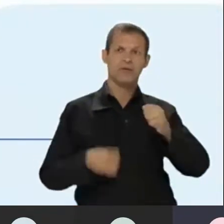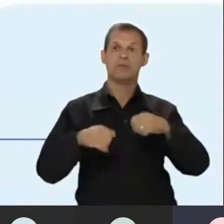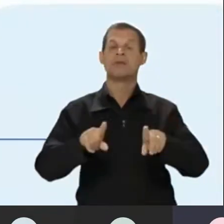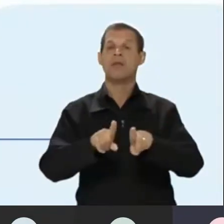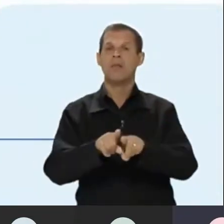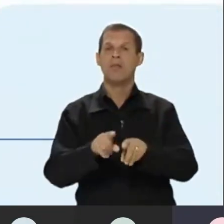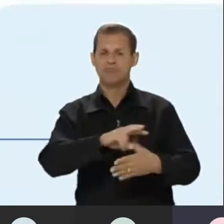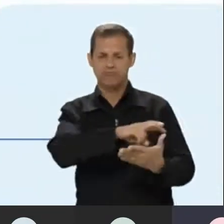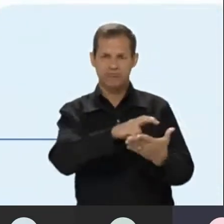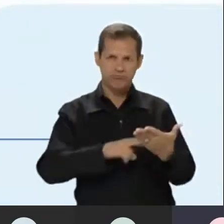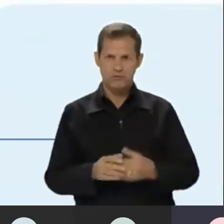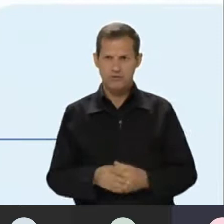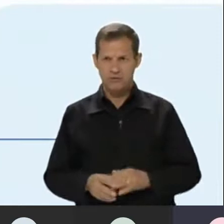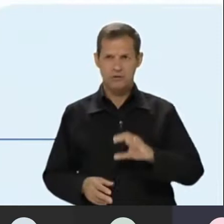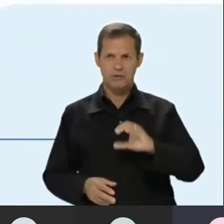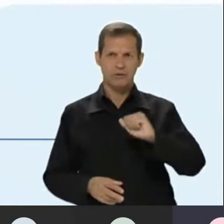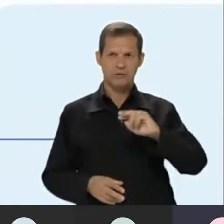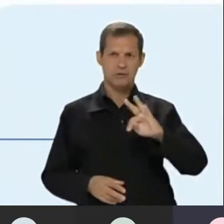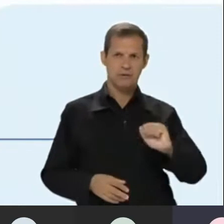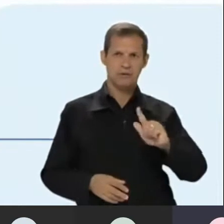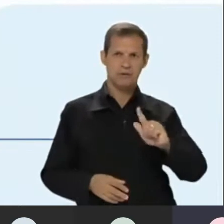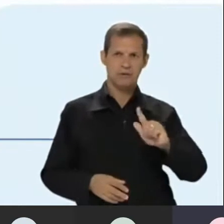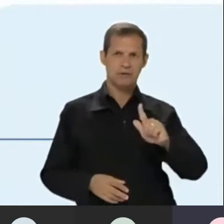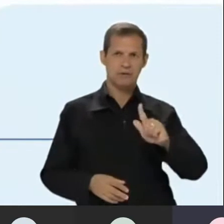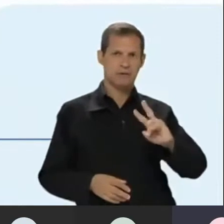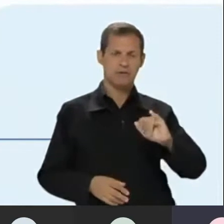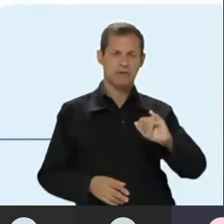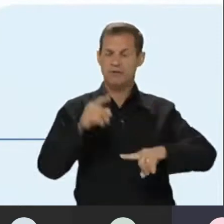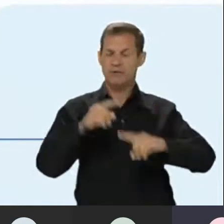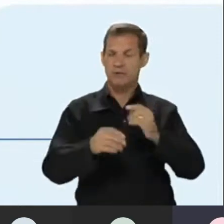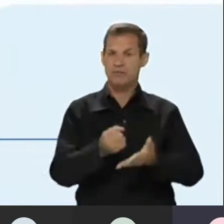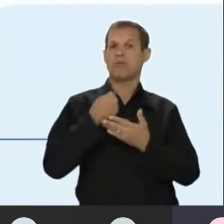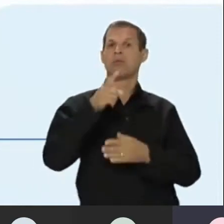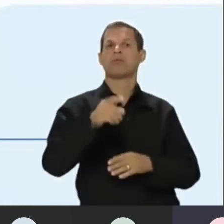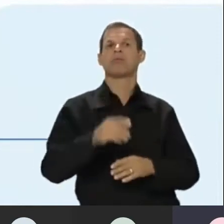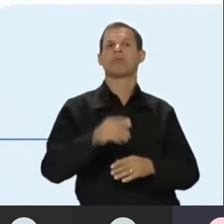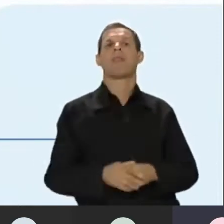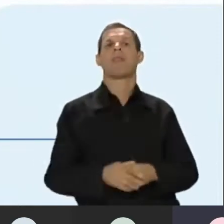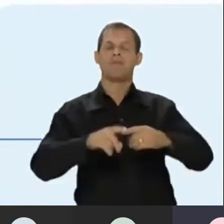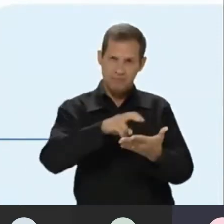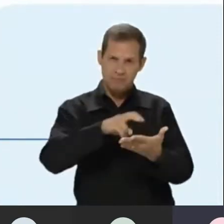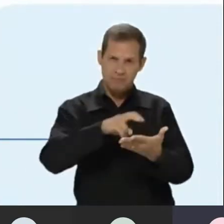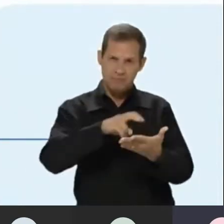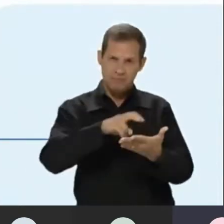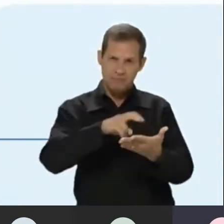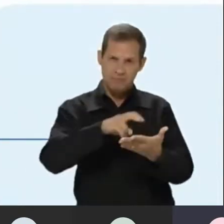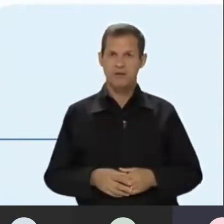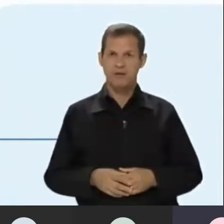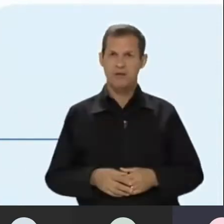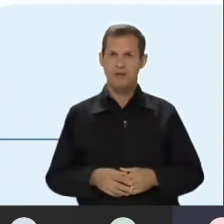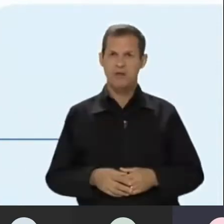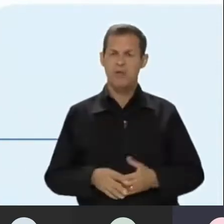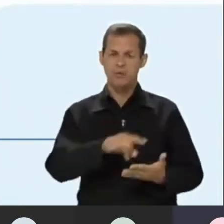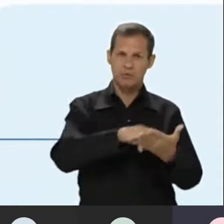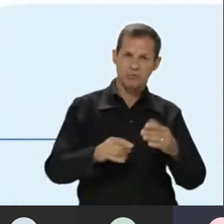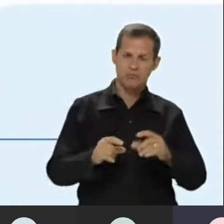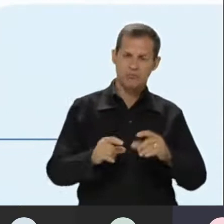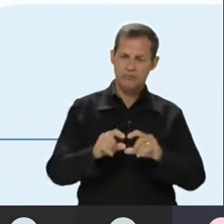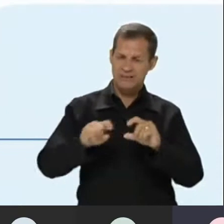será necessário a impressão da carta de Givone, que vai estar como material complementar para você, tá? Imprima ela